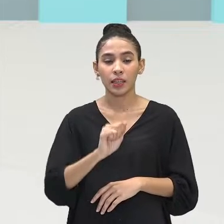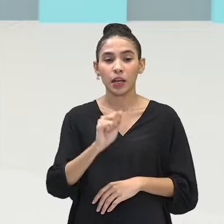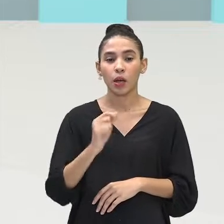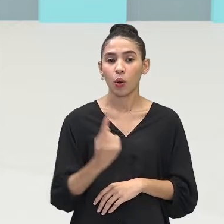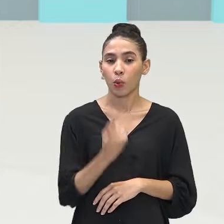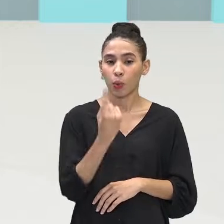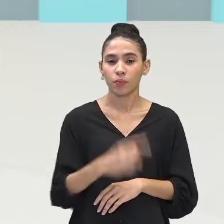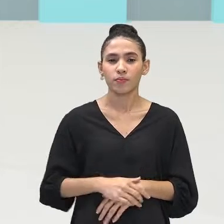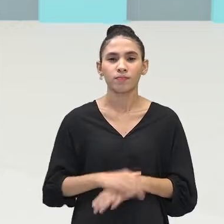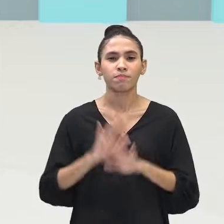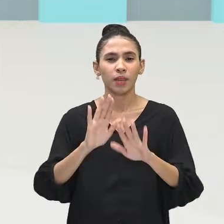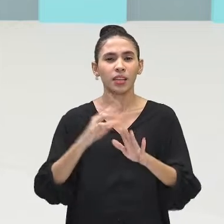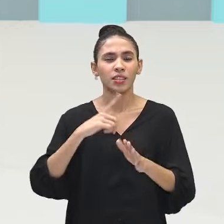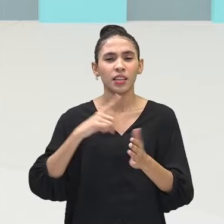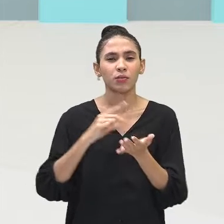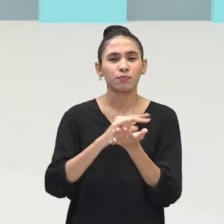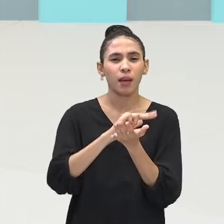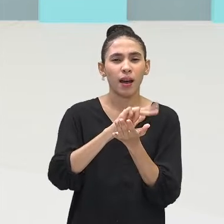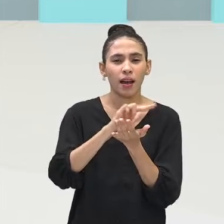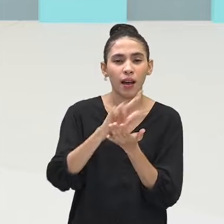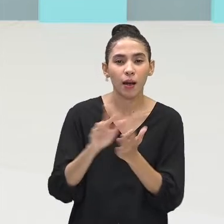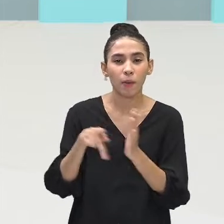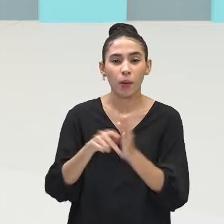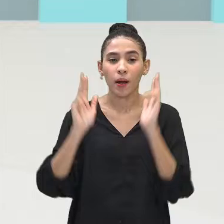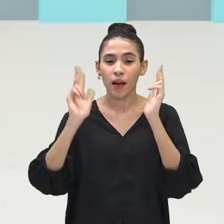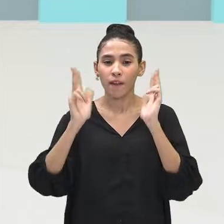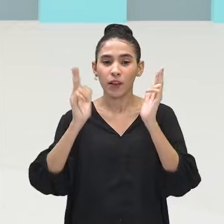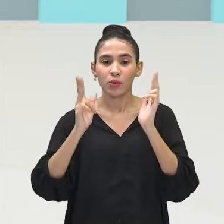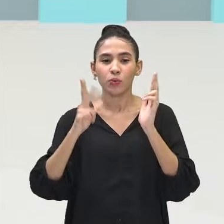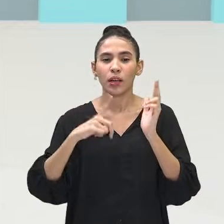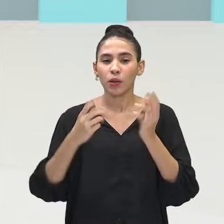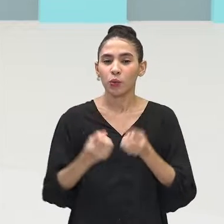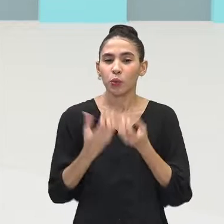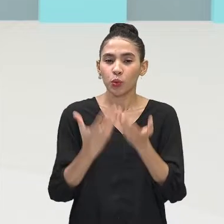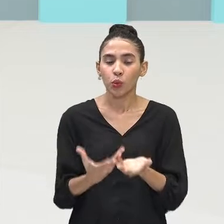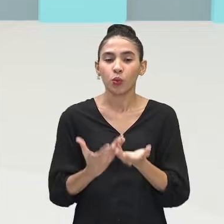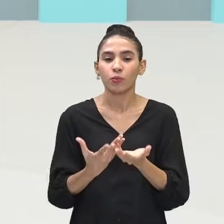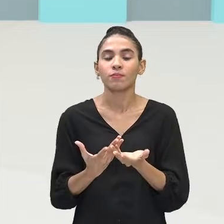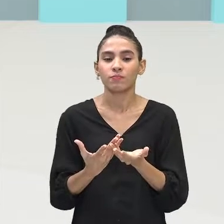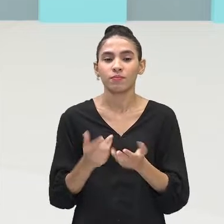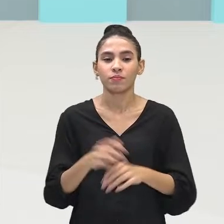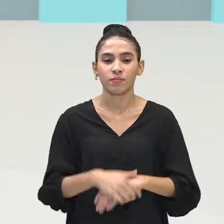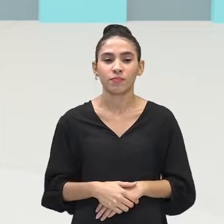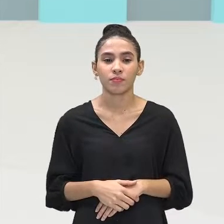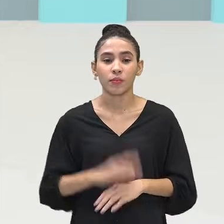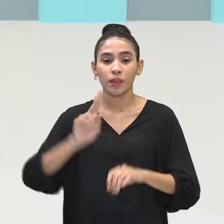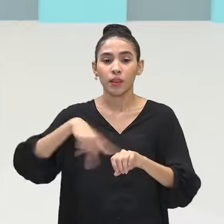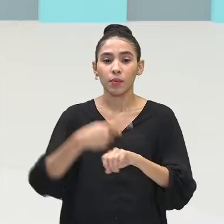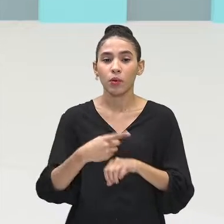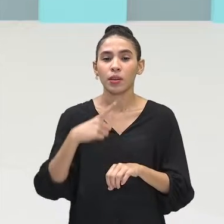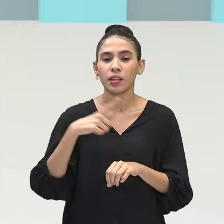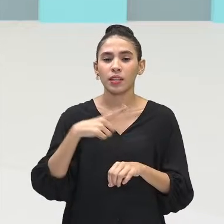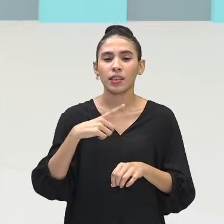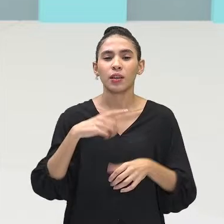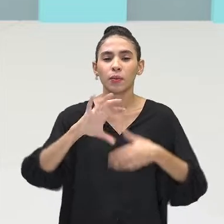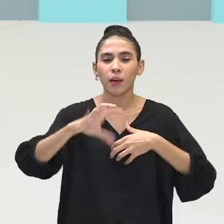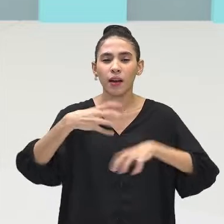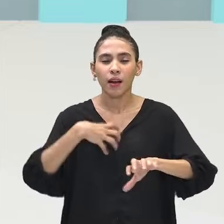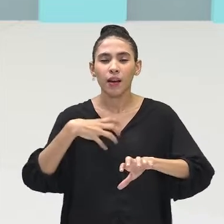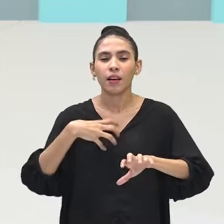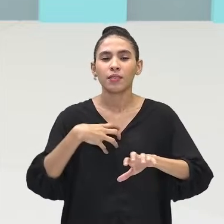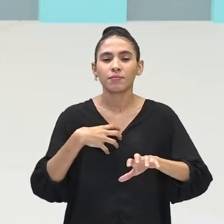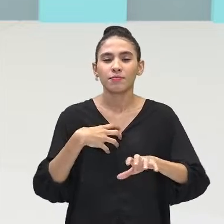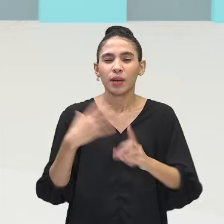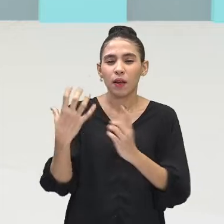tantos dotes da aventura, só apreço lhes dou, gentil pastora. Depois que teu afeto me